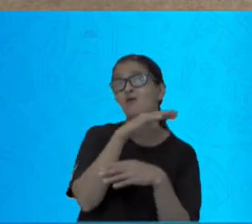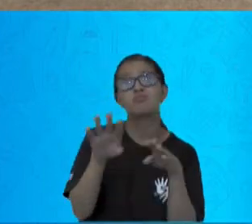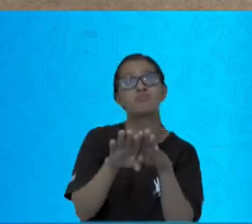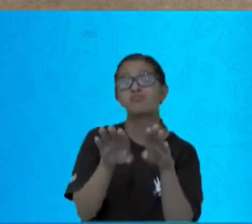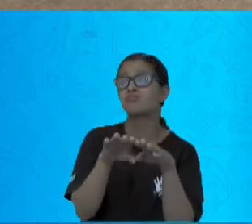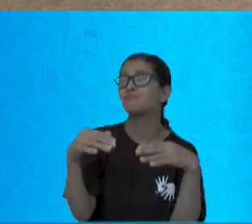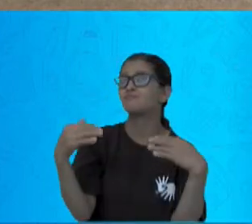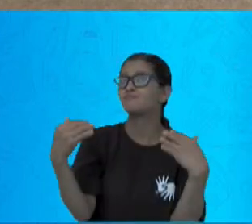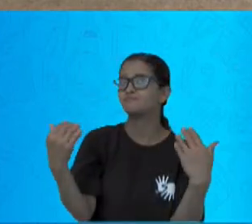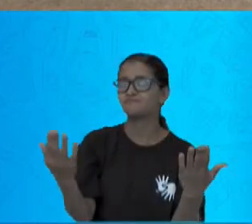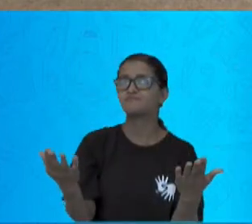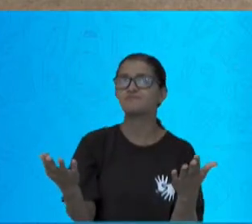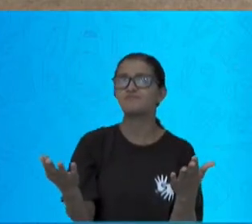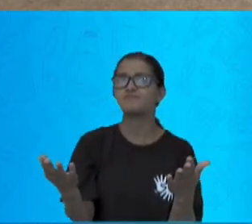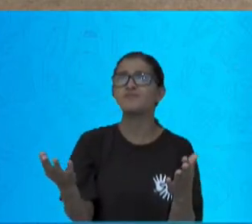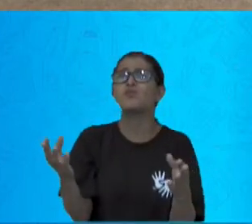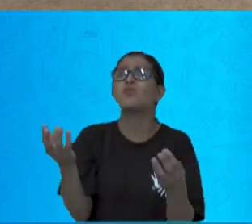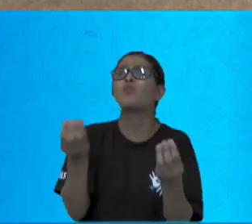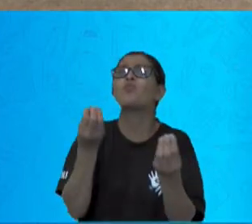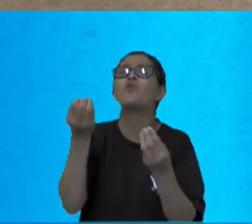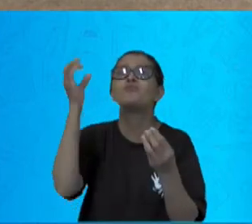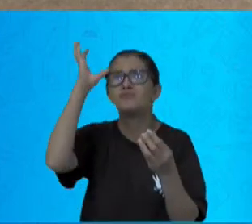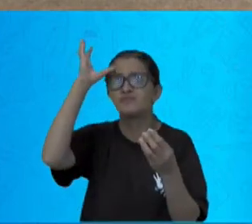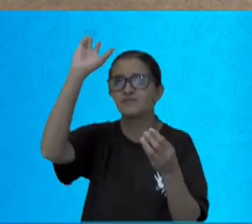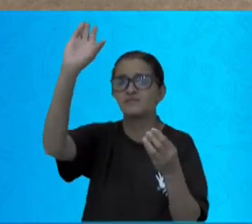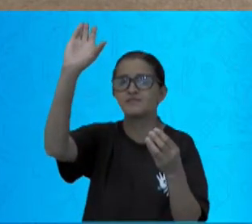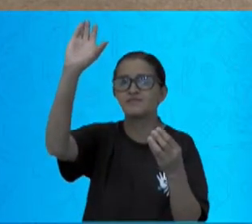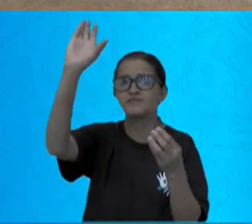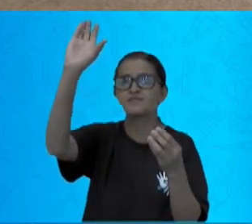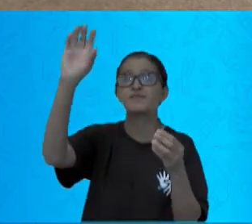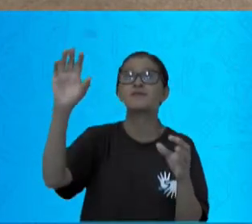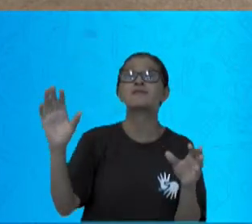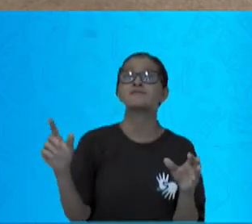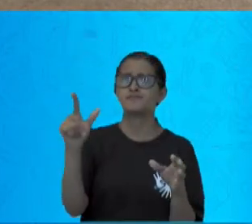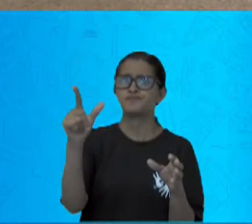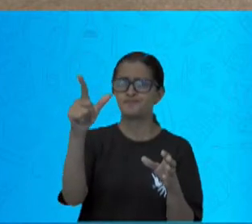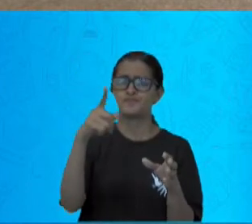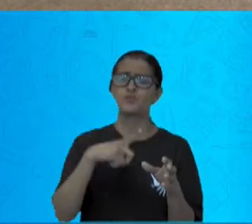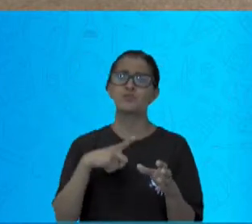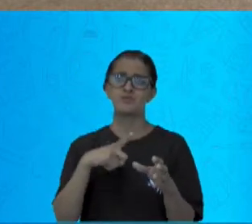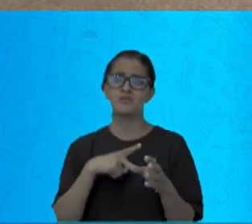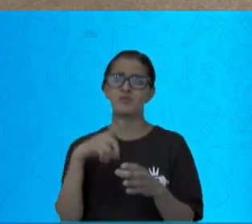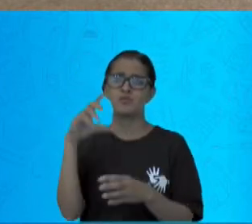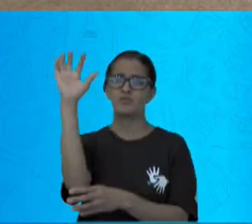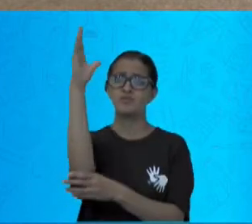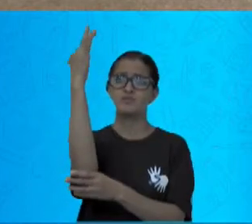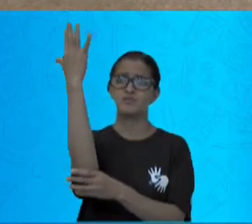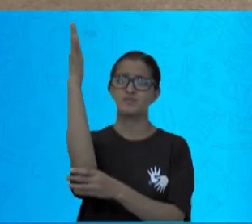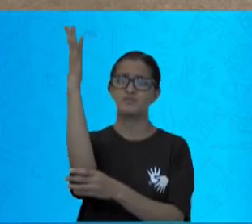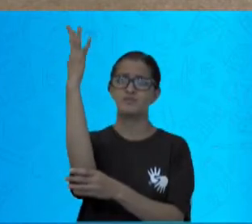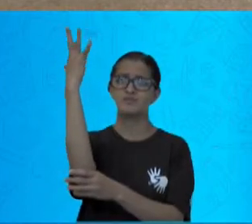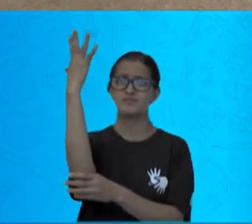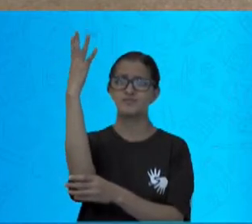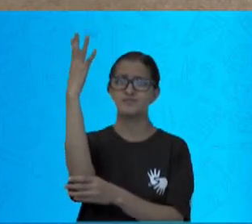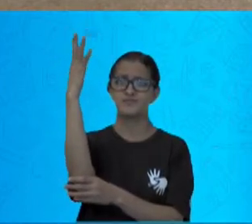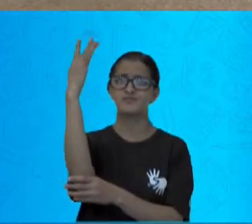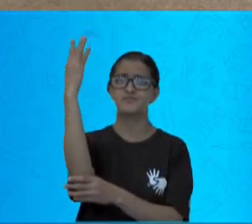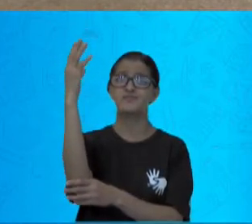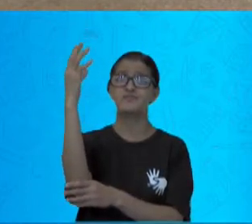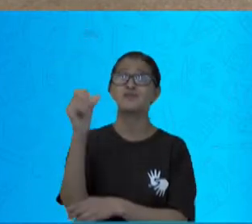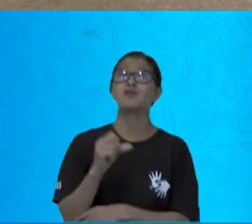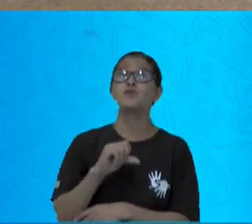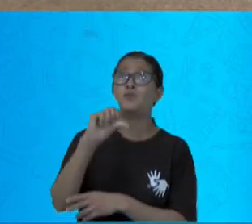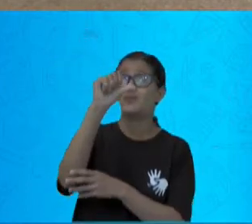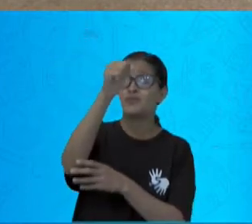lá. Como que eu resolvo isso? Se eu tenho, eu quero saber o número de maçãs. Eu tenho